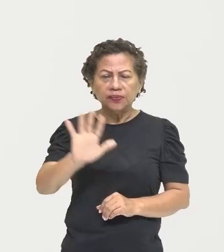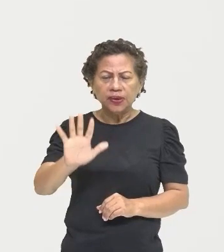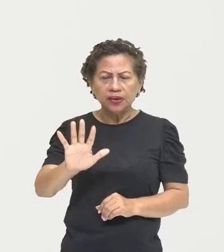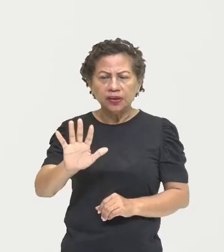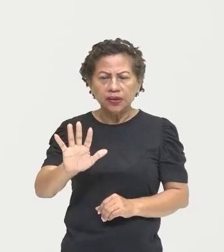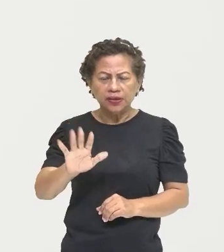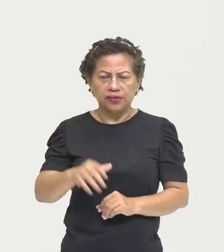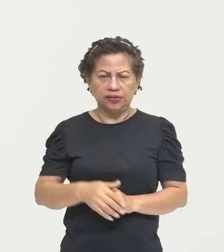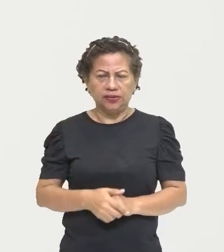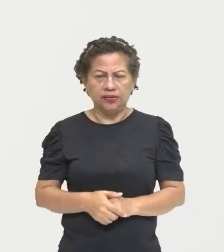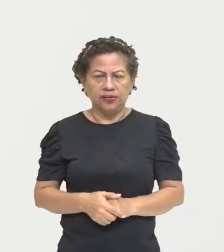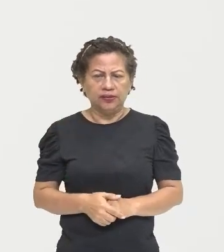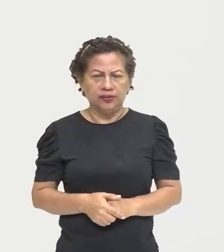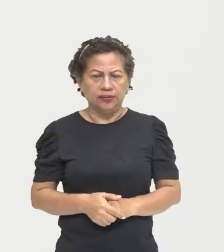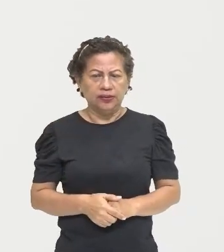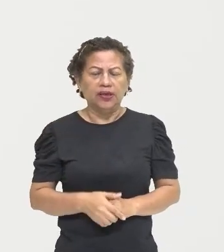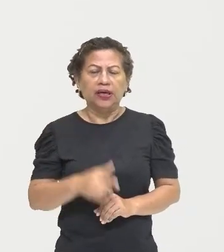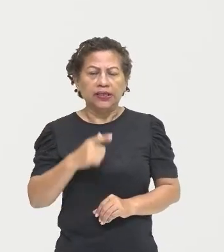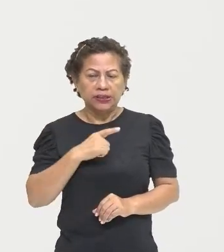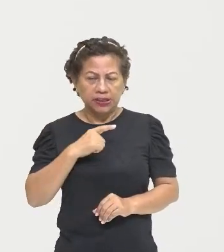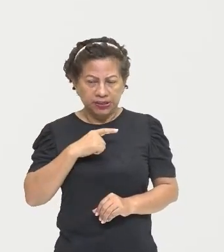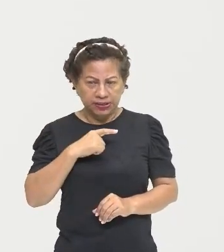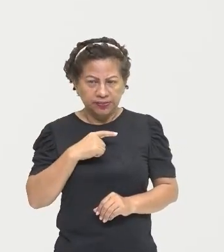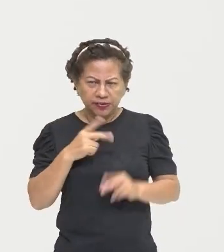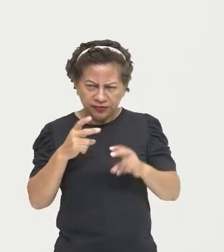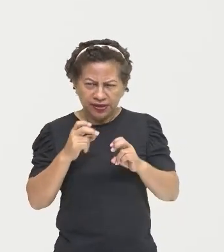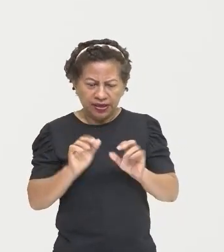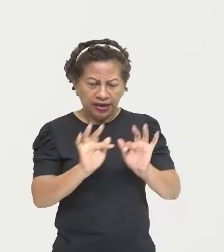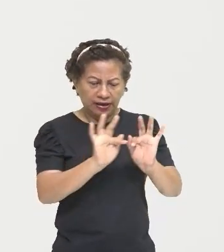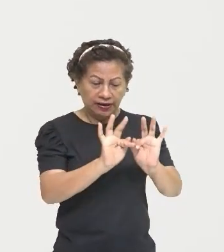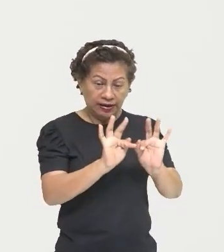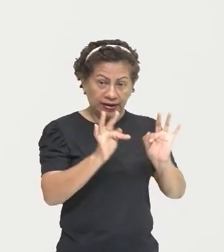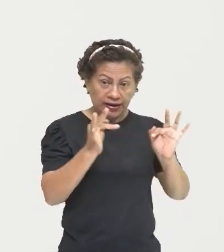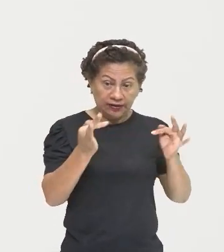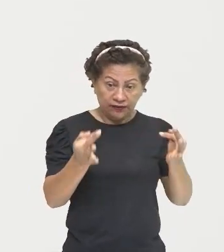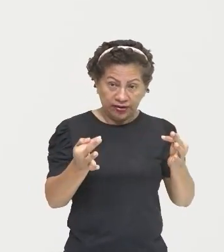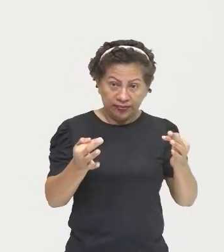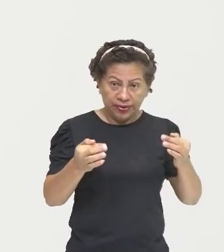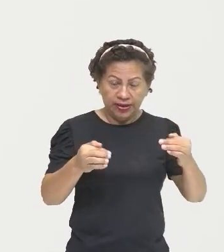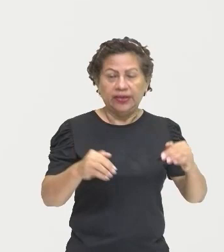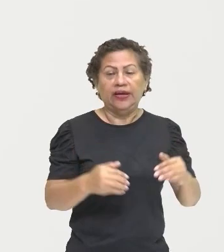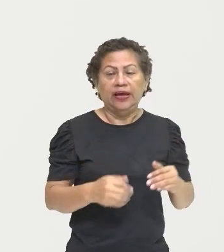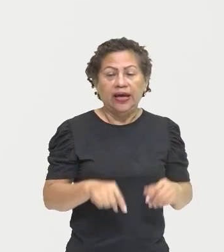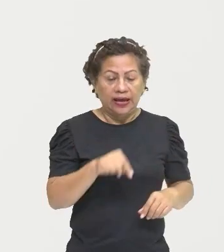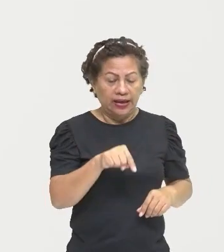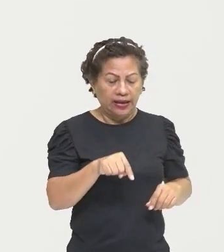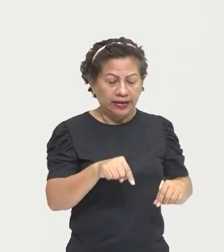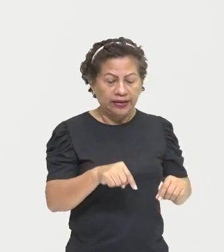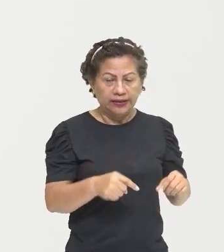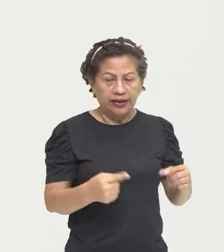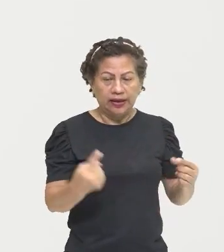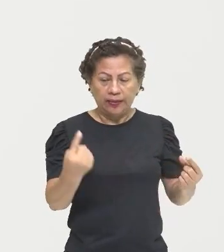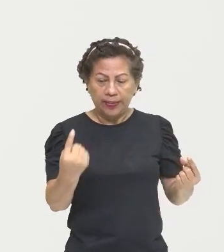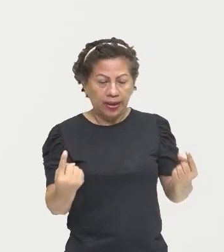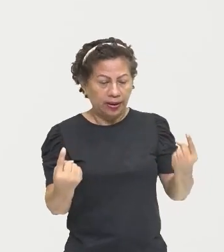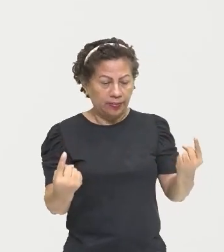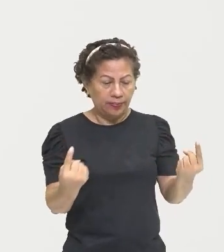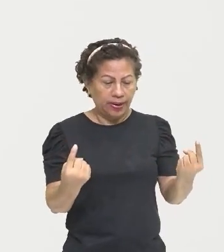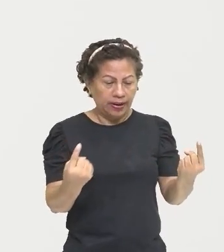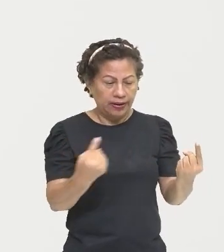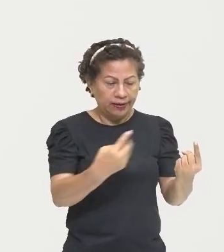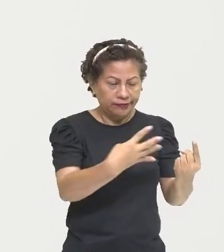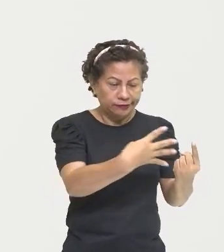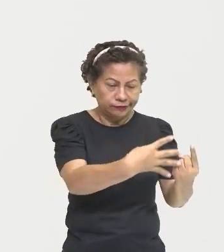é que a gente tem uma cerca, tá certo? No fundo dessa cerca aqui, olha, a gente tem uma vasta